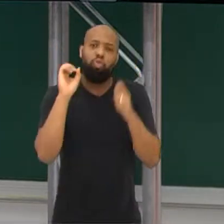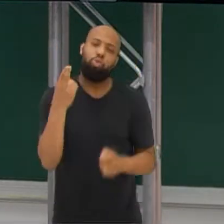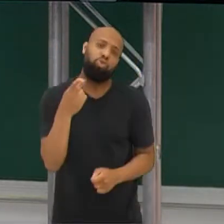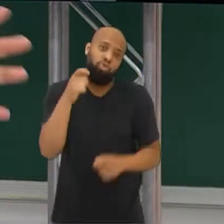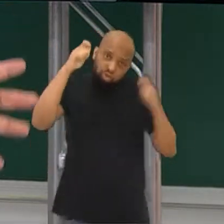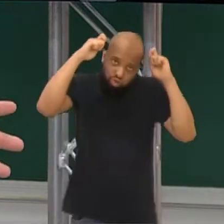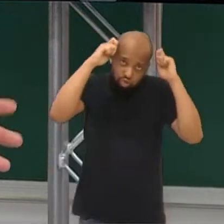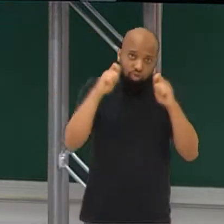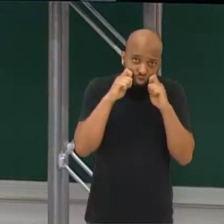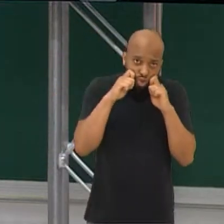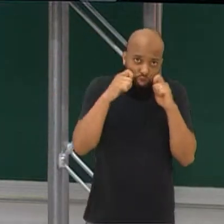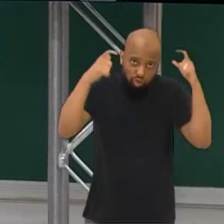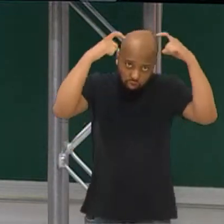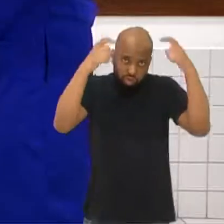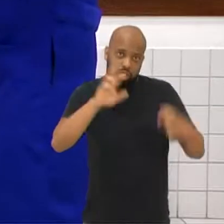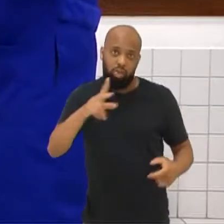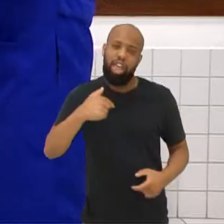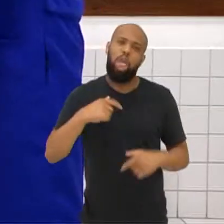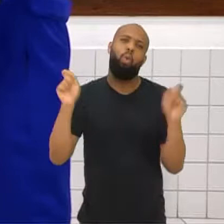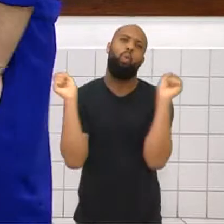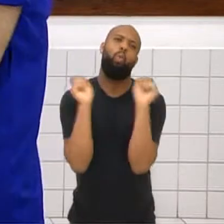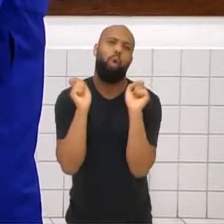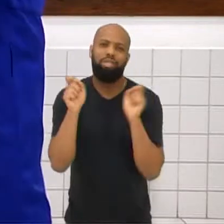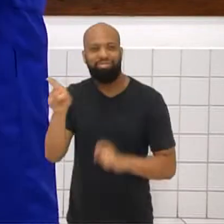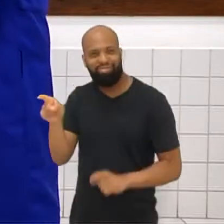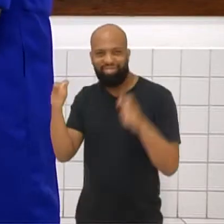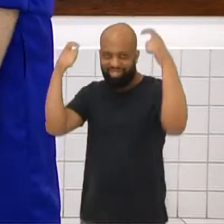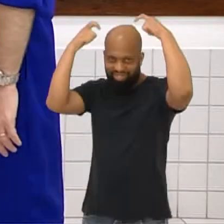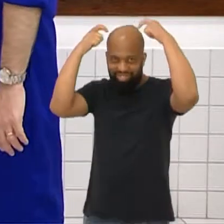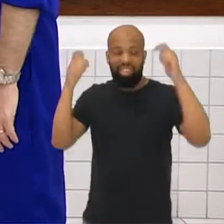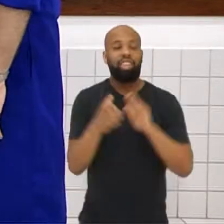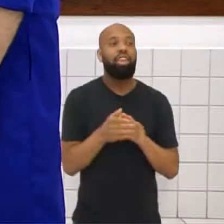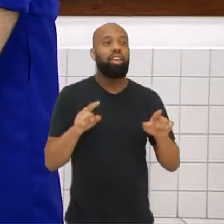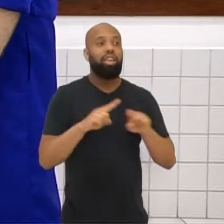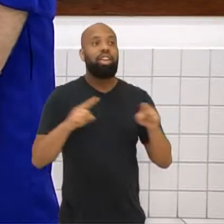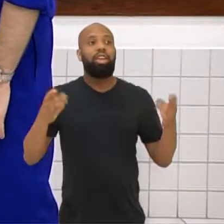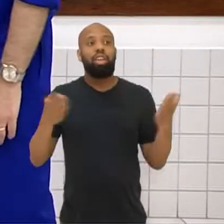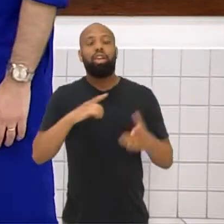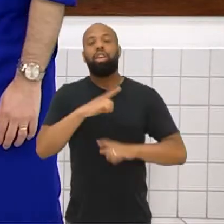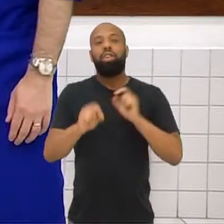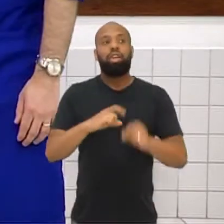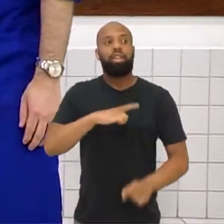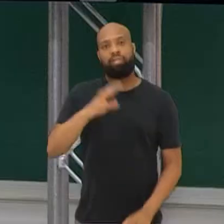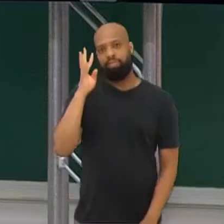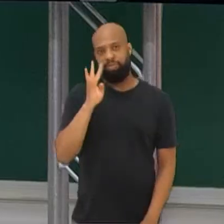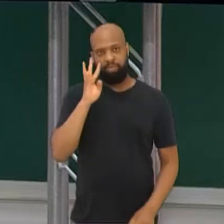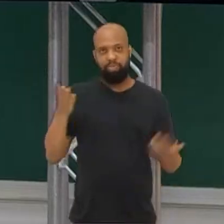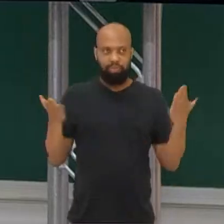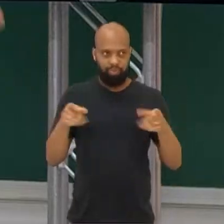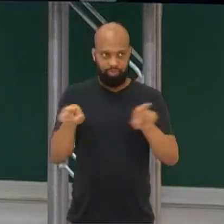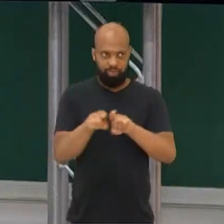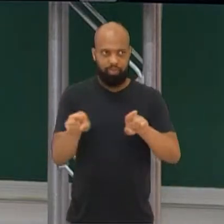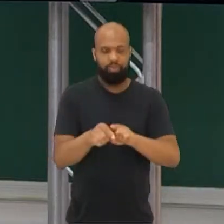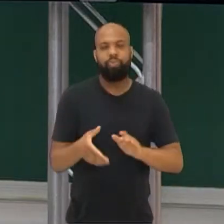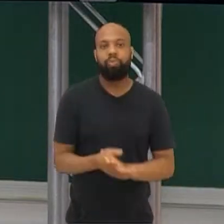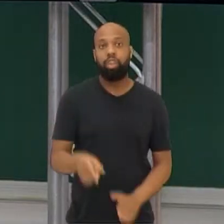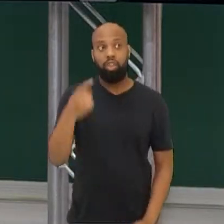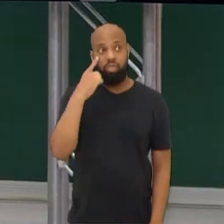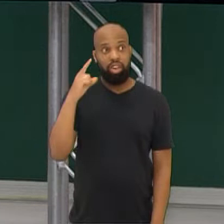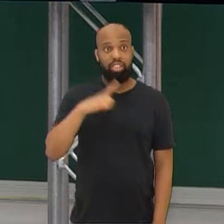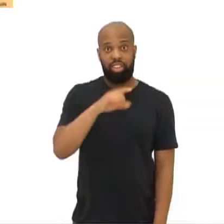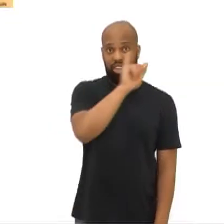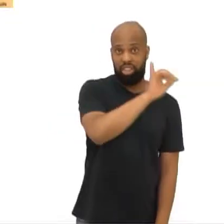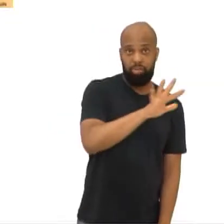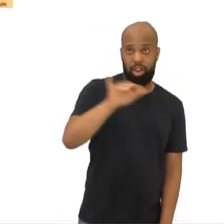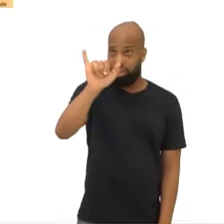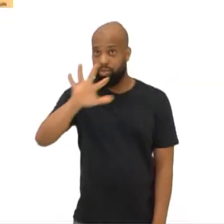tão fofo, né? Tem gente que não gosta de ursinho. Eu adoro ursinho. Né? Eu adoro ursinho. Mas aí vem uma questão bem legal aqui. Bom, temos duas